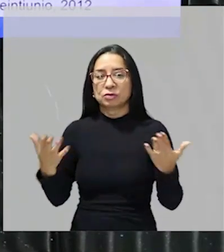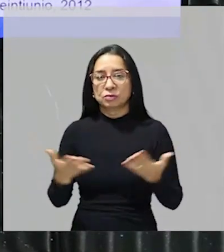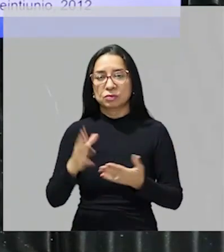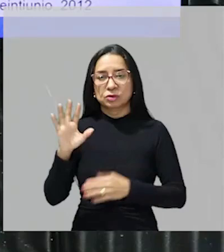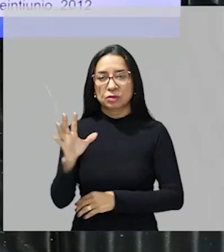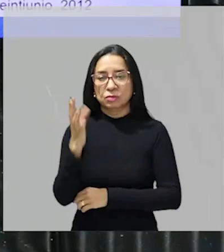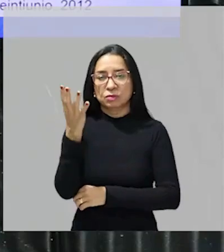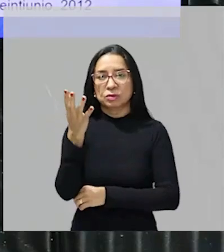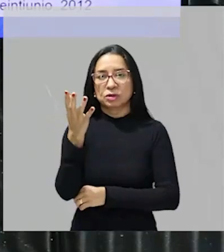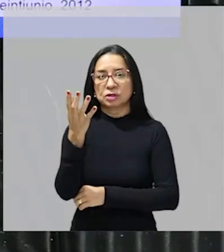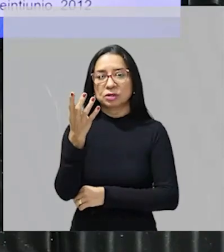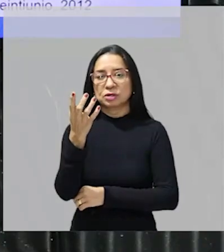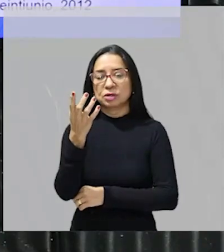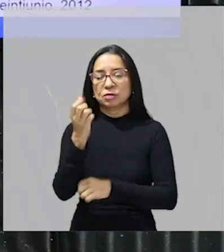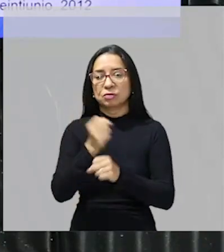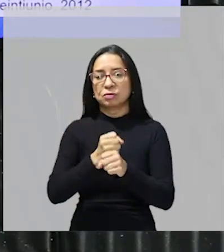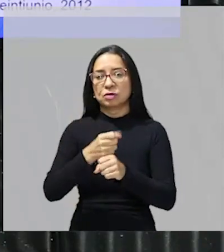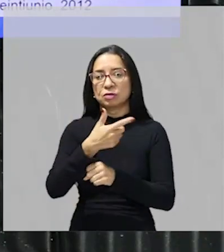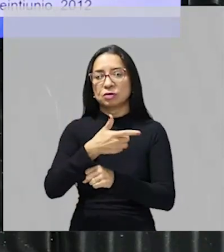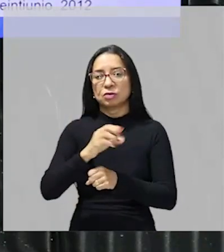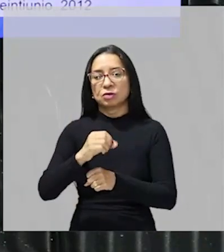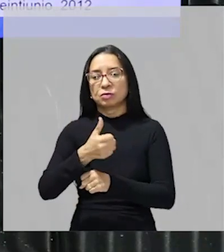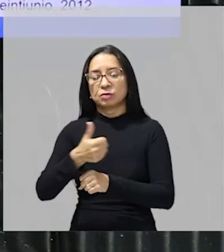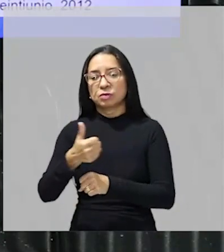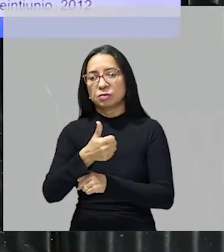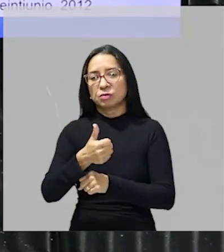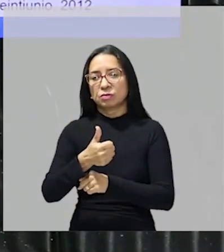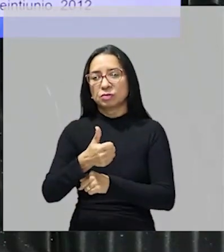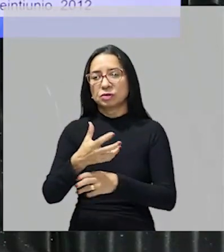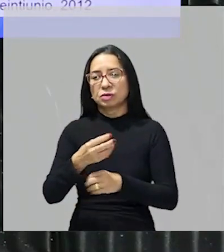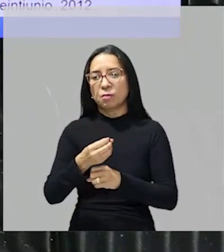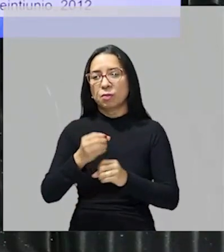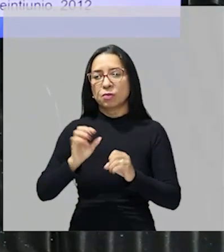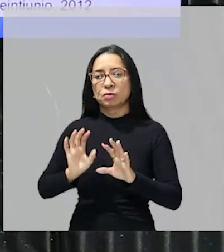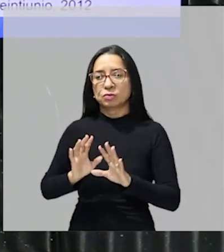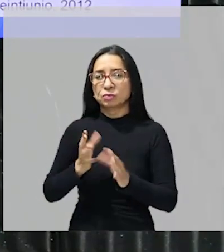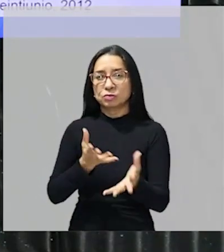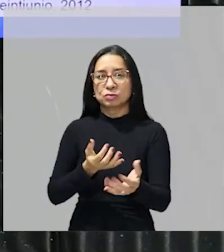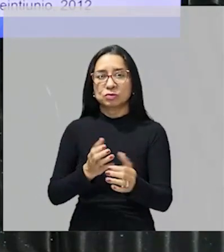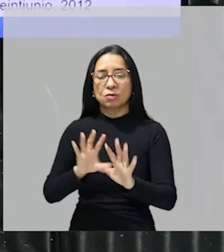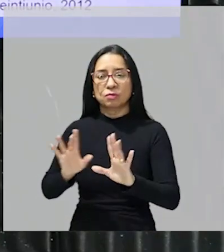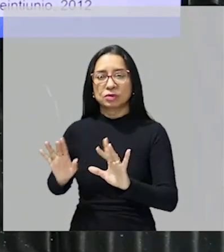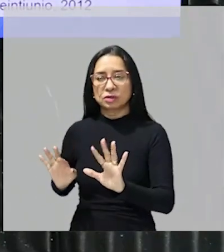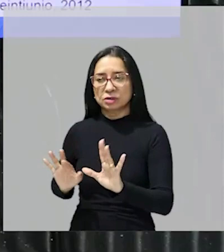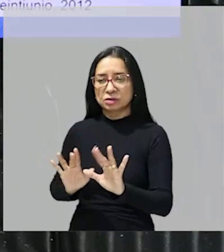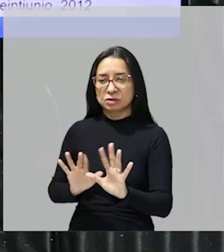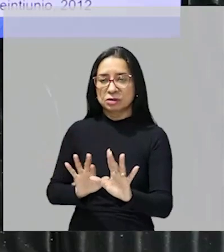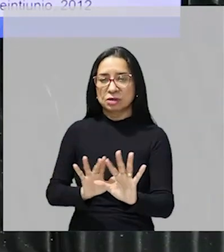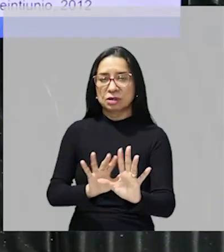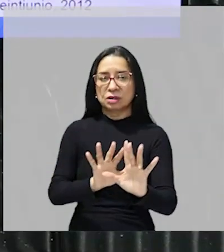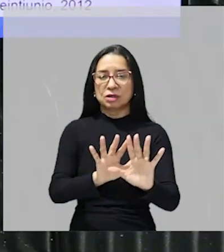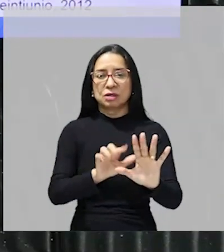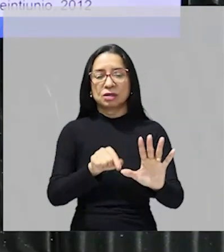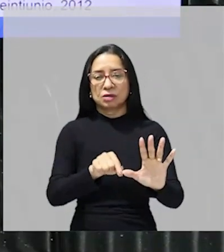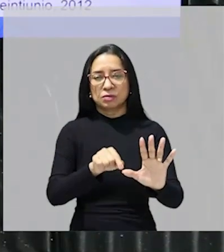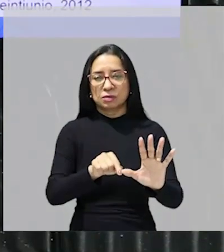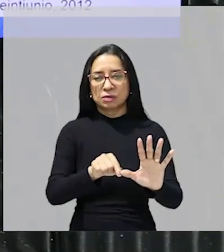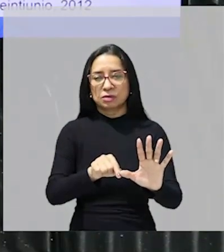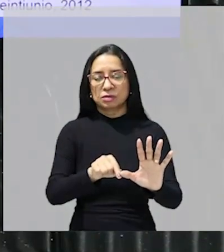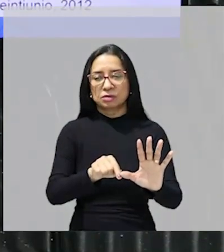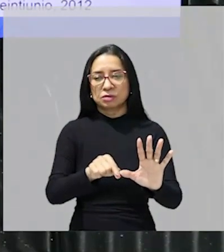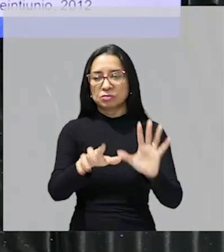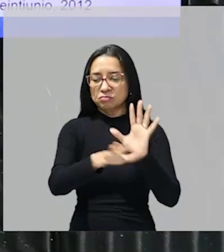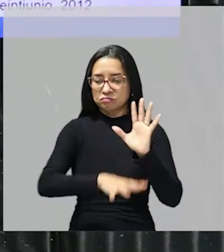aconteceu em 2011, milhares de jovens saíram de suas casas, dos seus empregos, ocuparam as praças e ruas